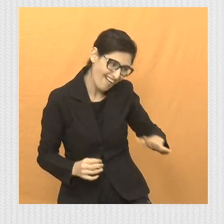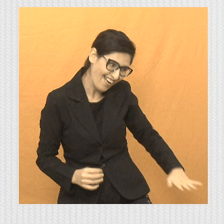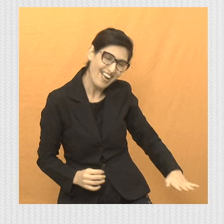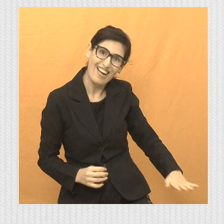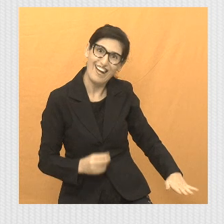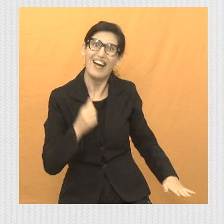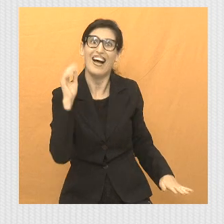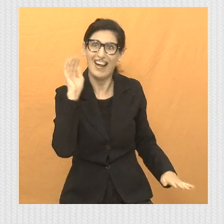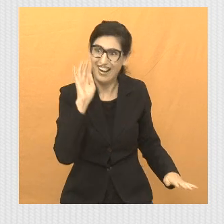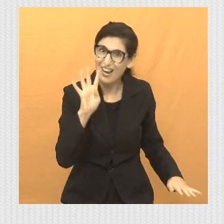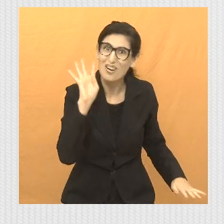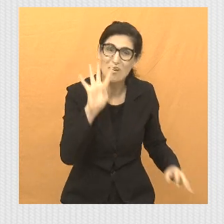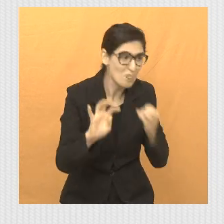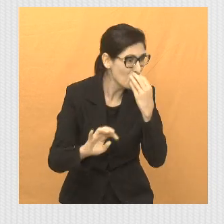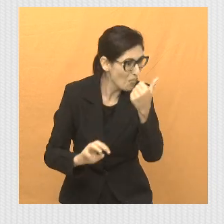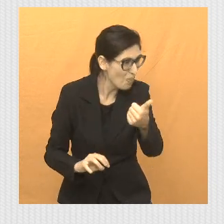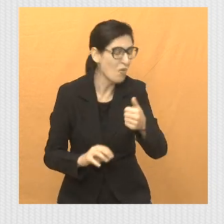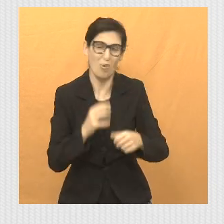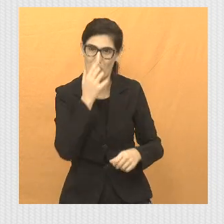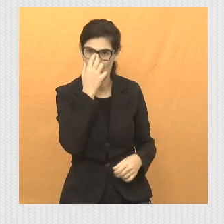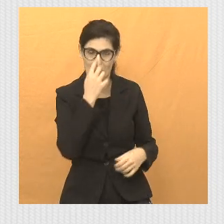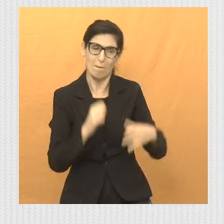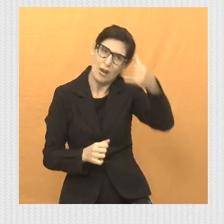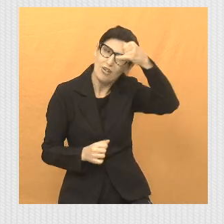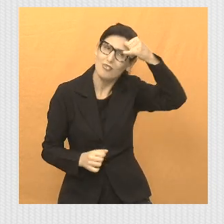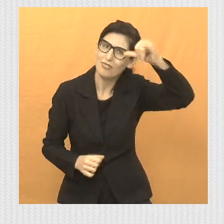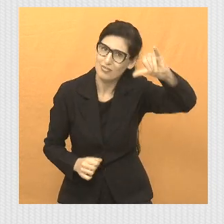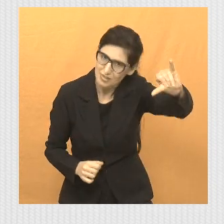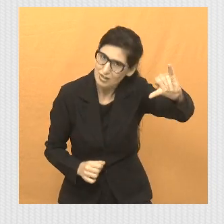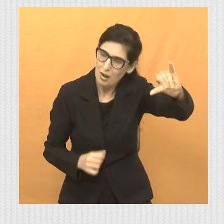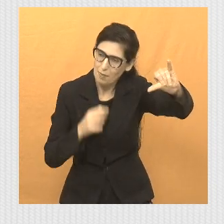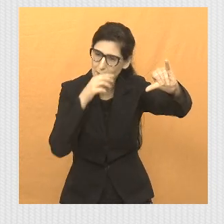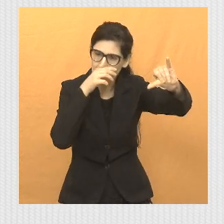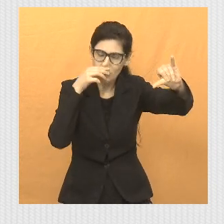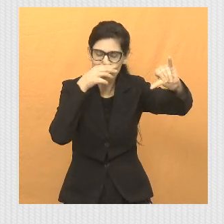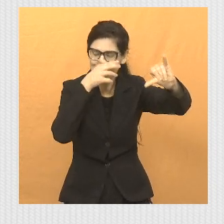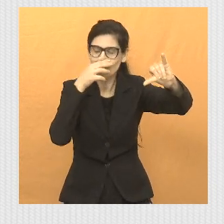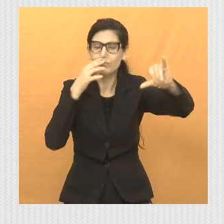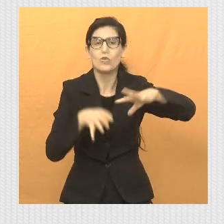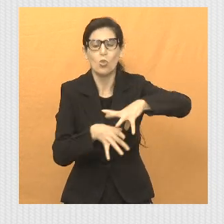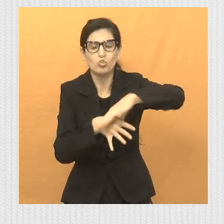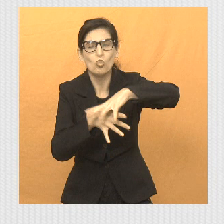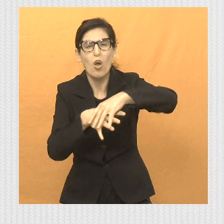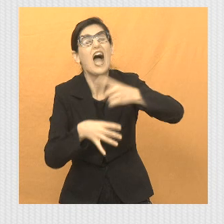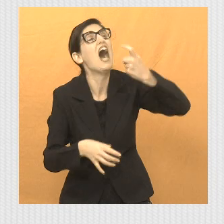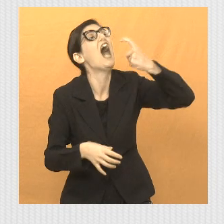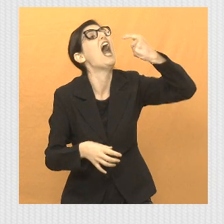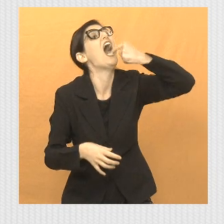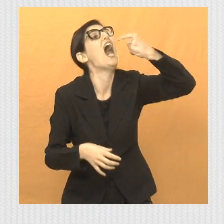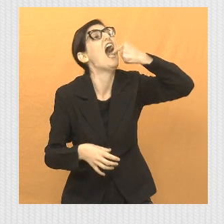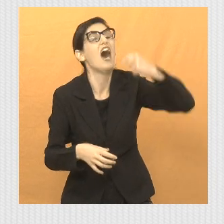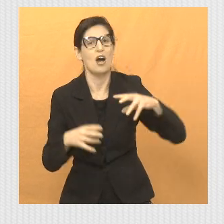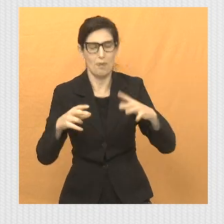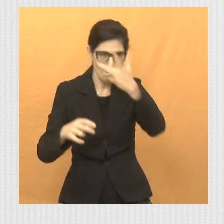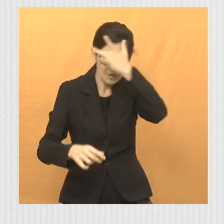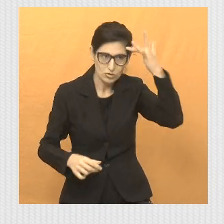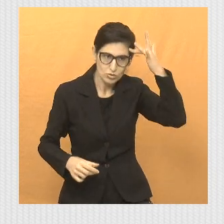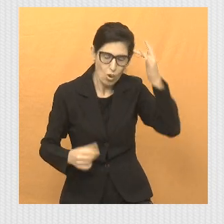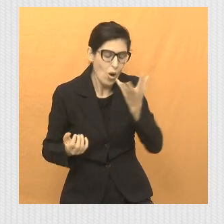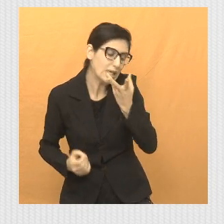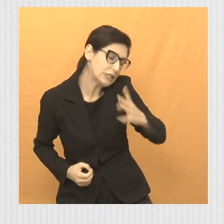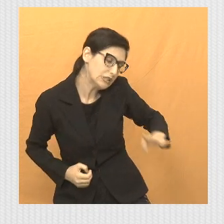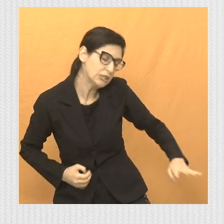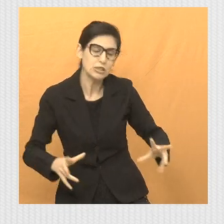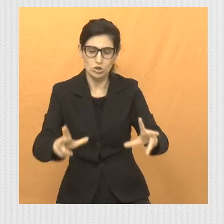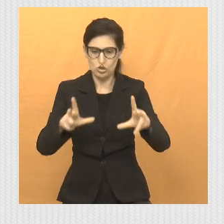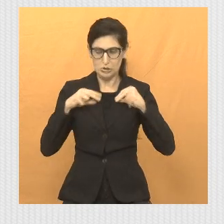forte investimento nas ações de prevenção realizadas dentro da unidade de saúde. O